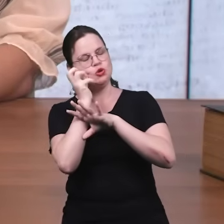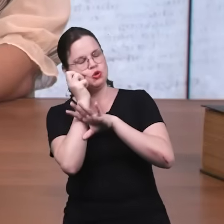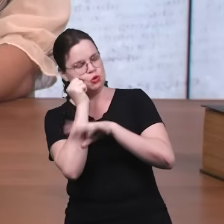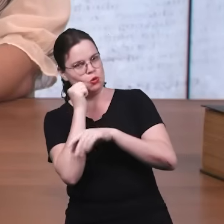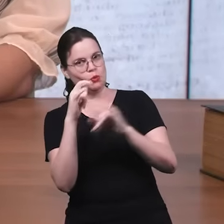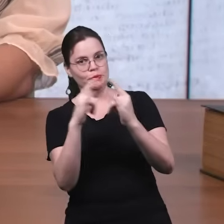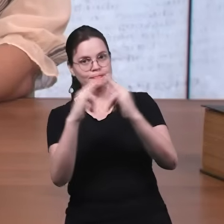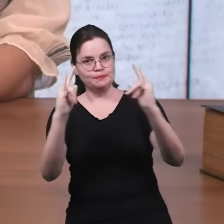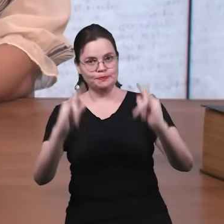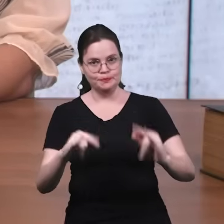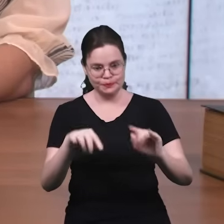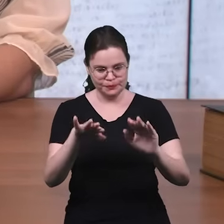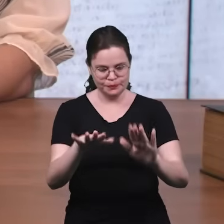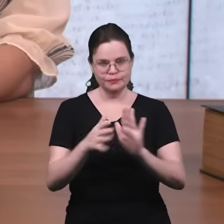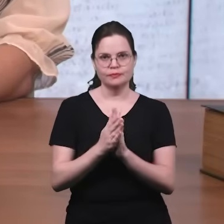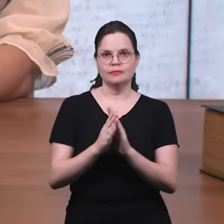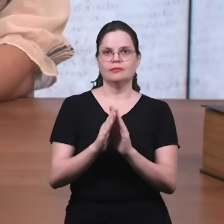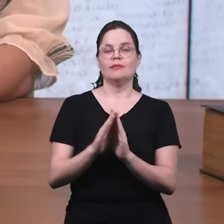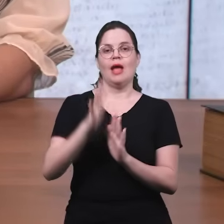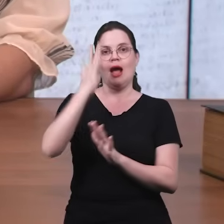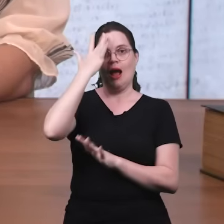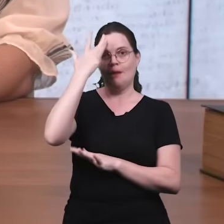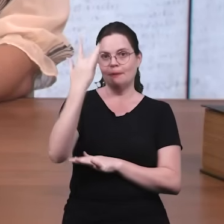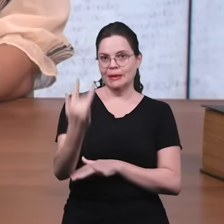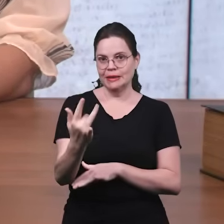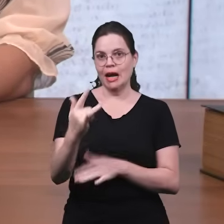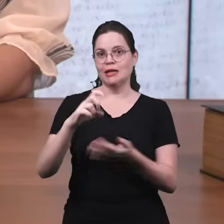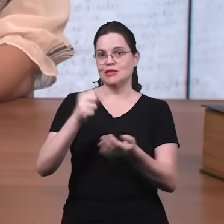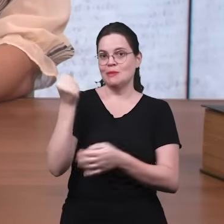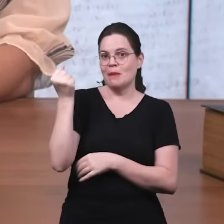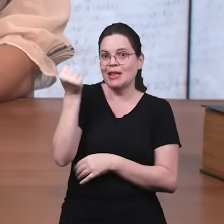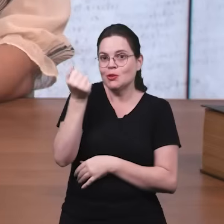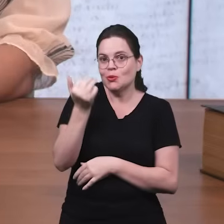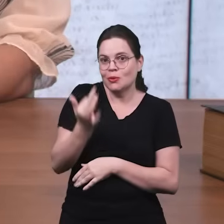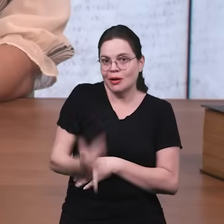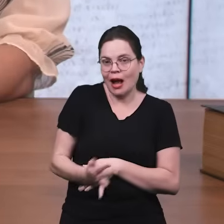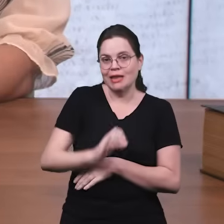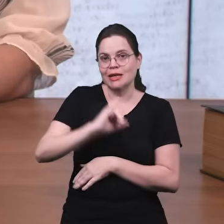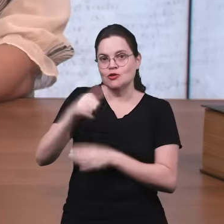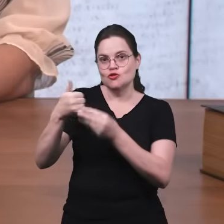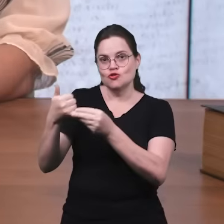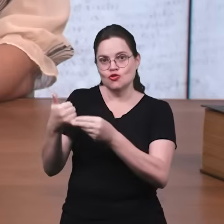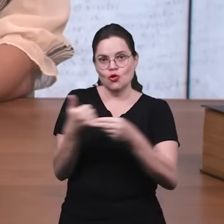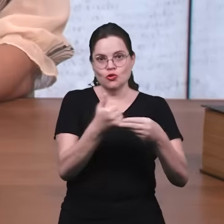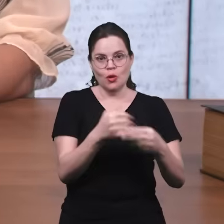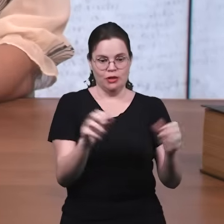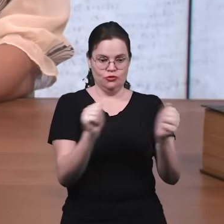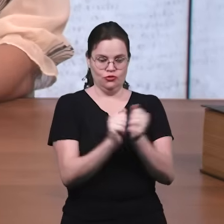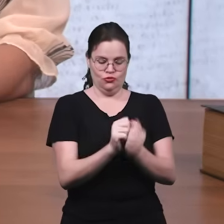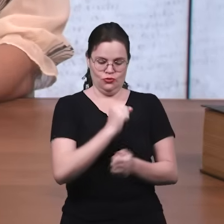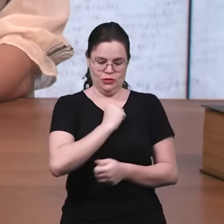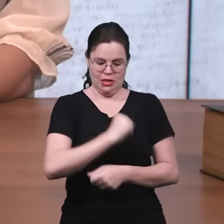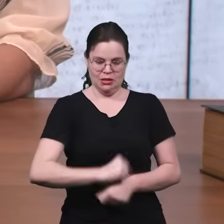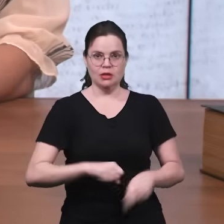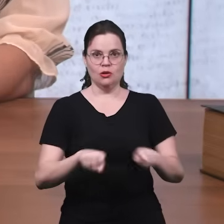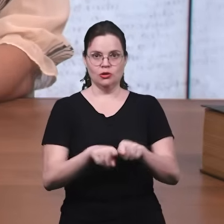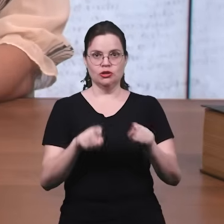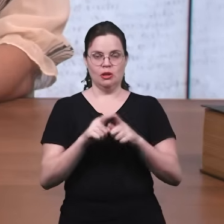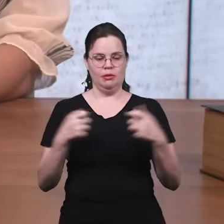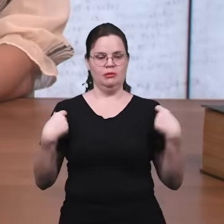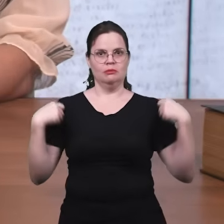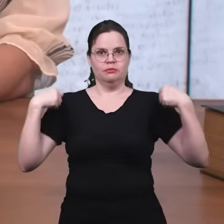arraial. Depois, Josué se levantou de madrugada e os sacerdotes levaram a arca do